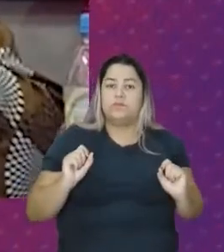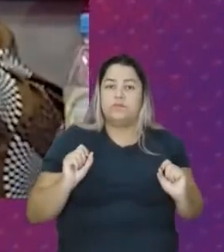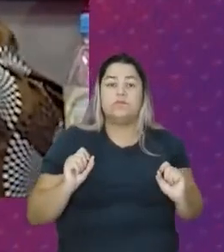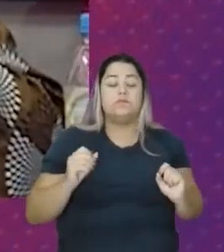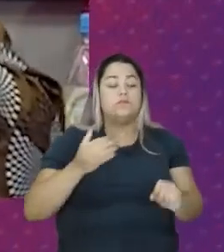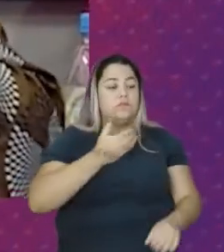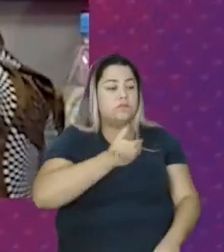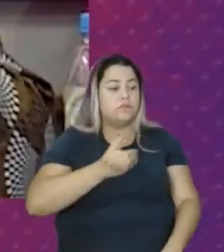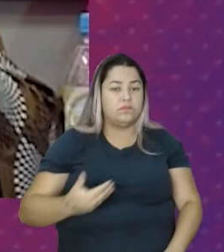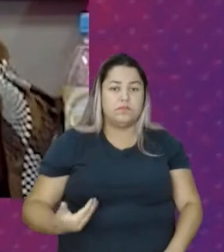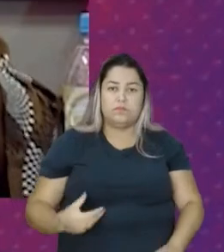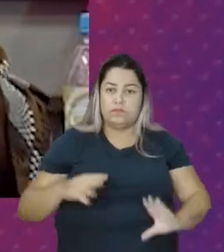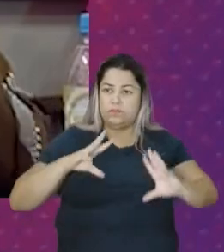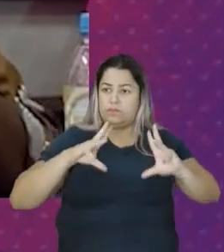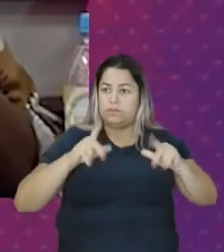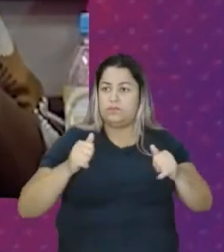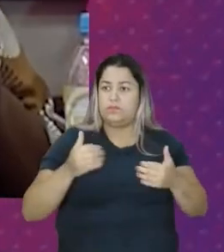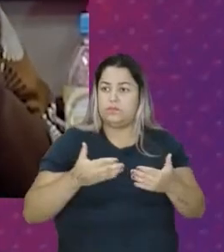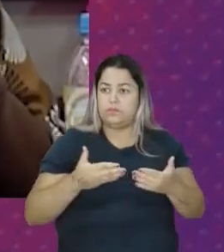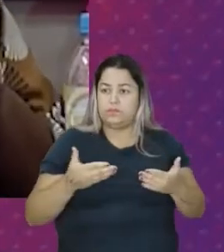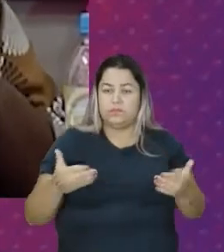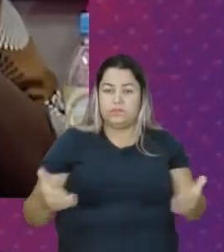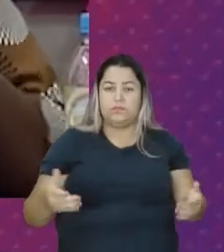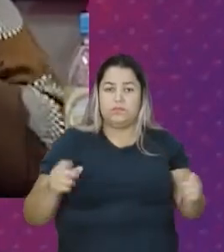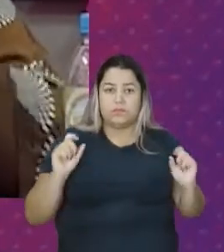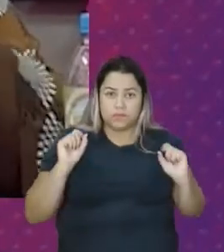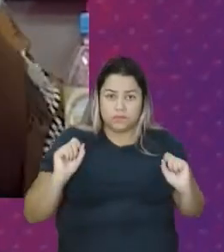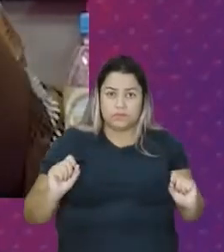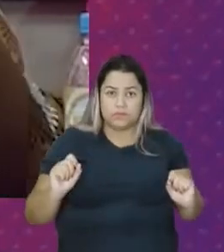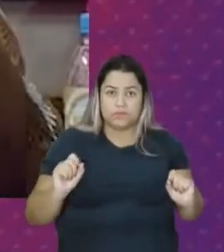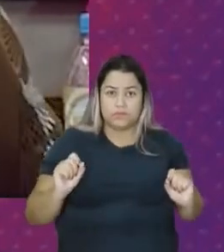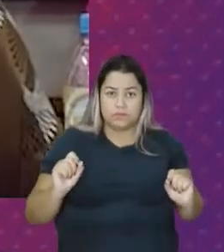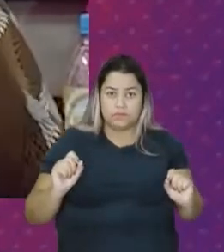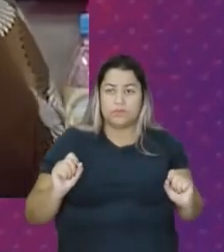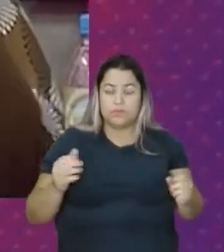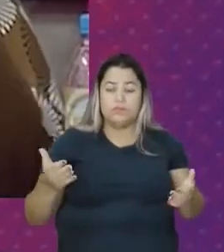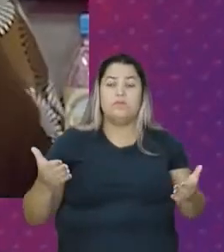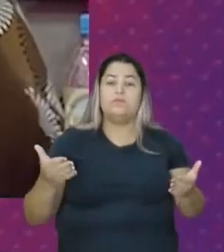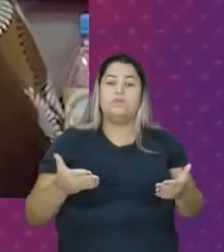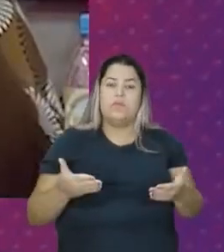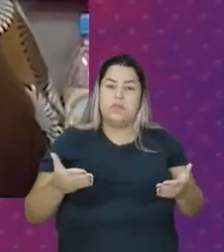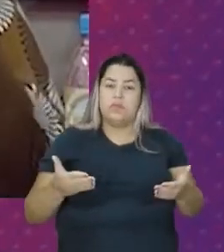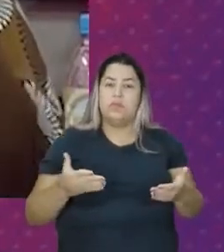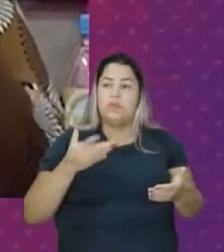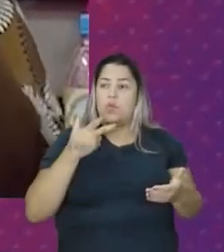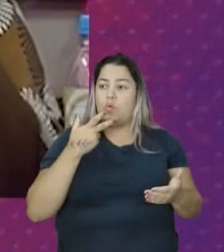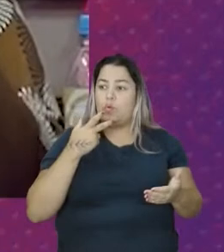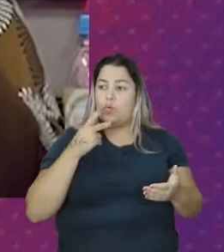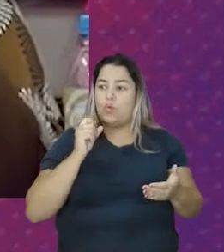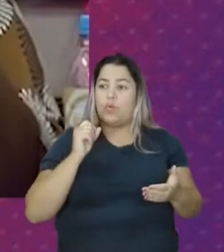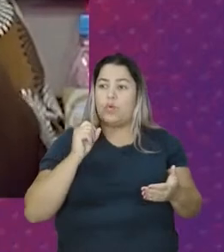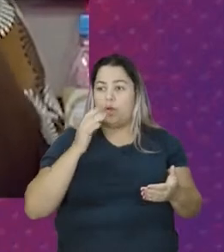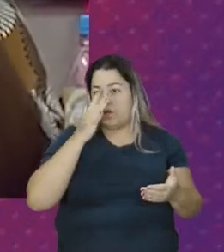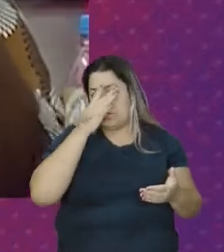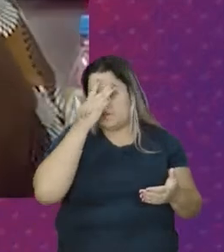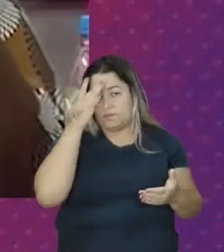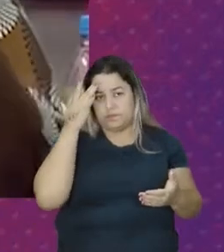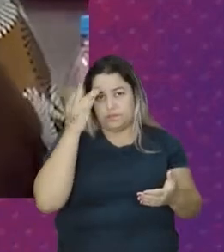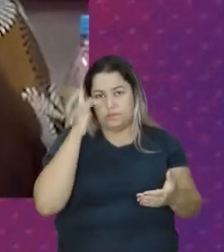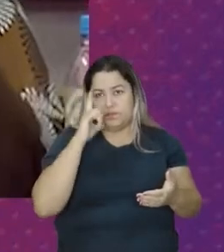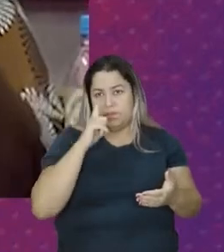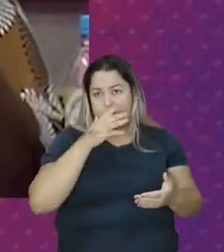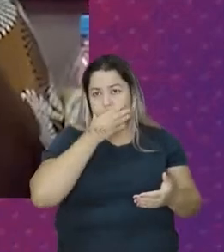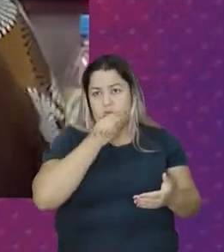para todas, para todos. Não. Naquele momento, só era considerado cidadão quem